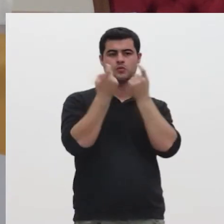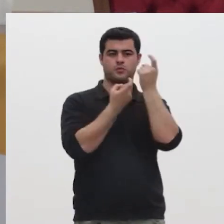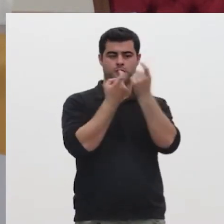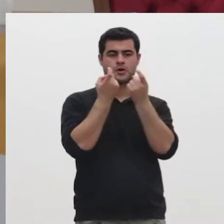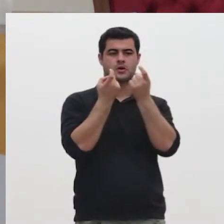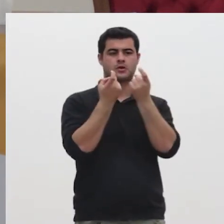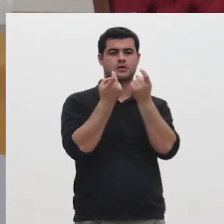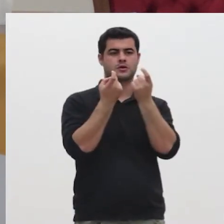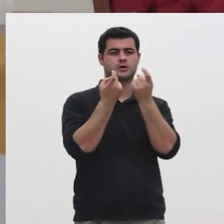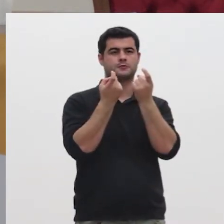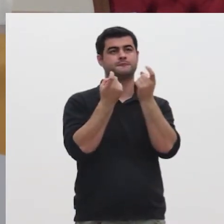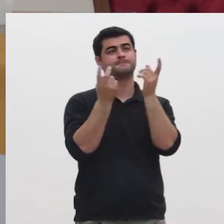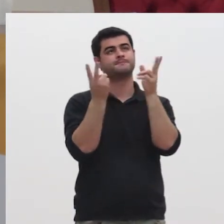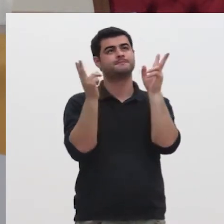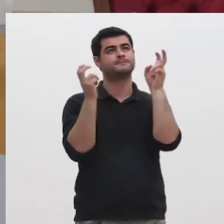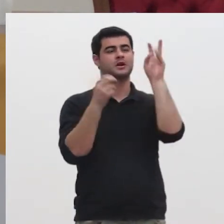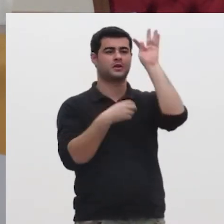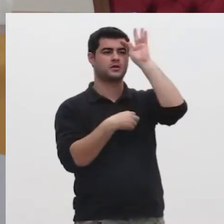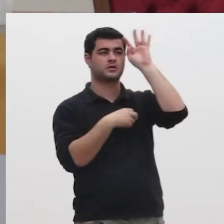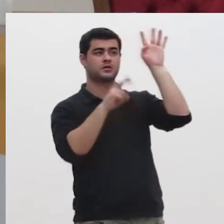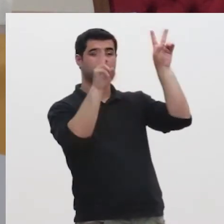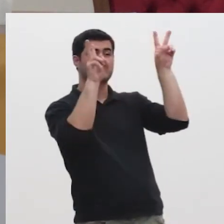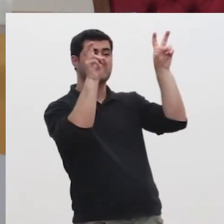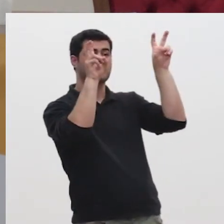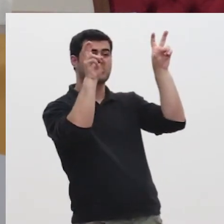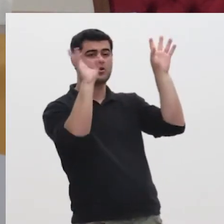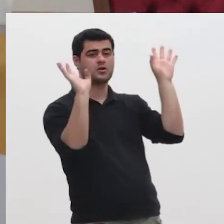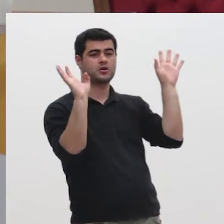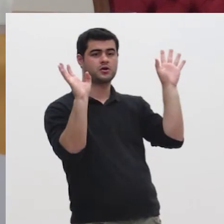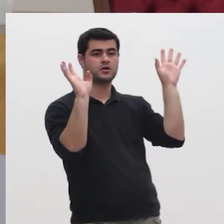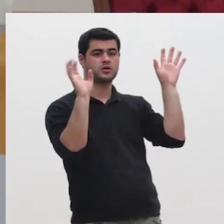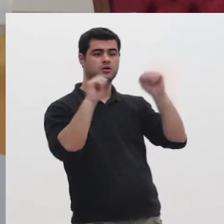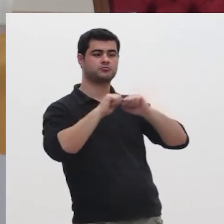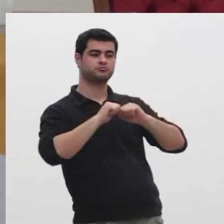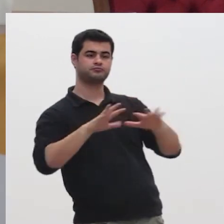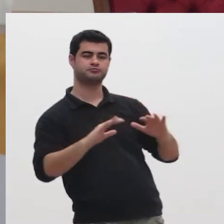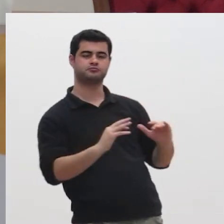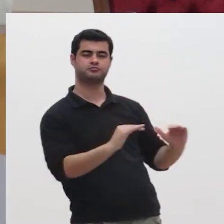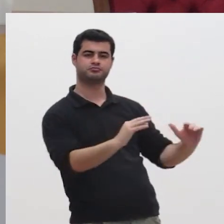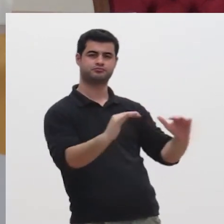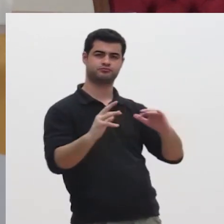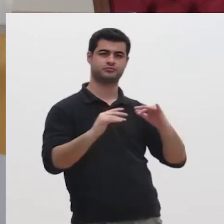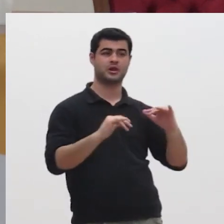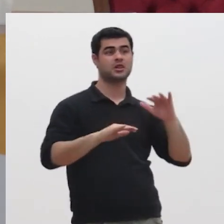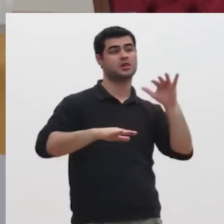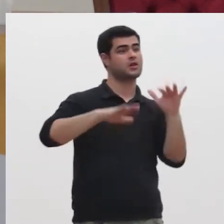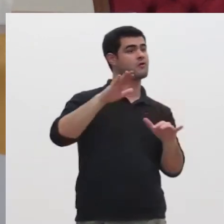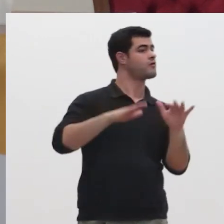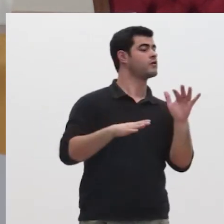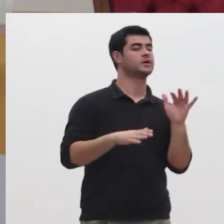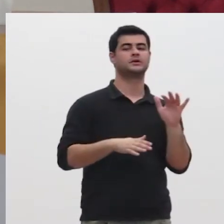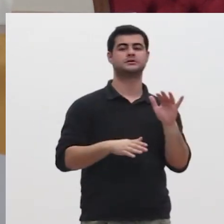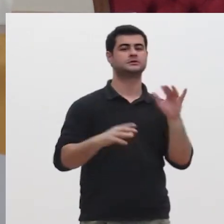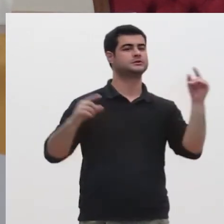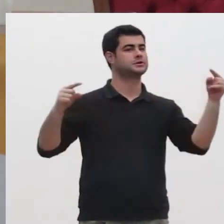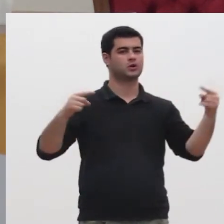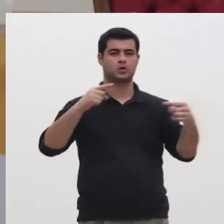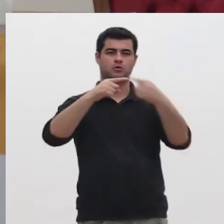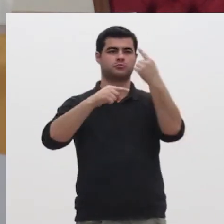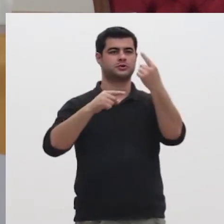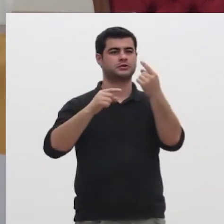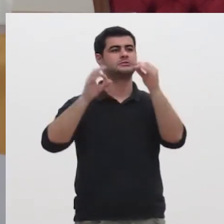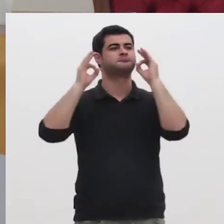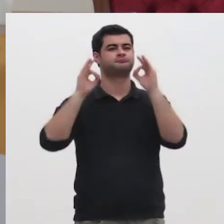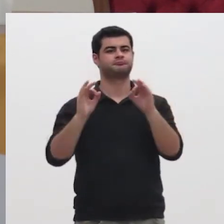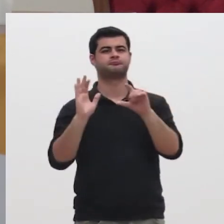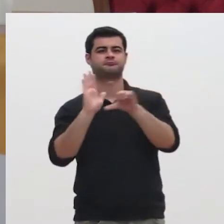esse terrorismo de espalhar um clima de que talvez a resolução não estivesse de acordo